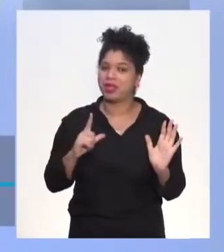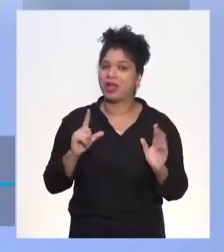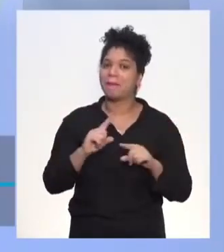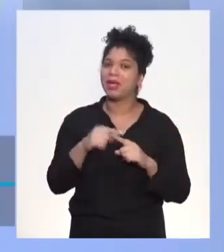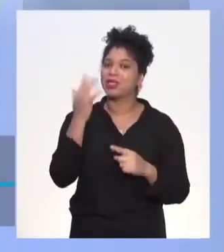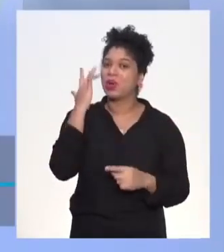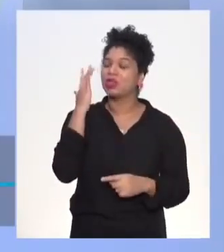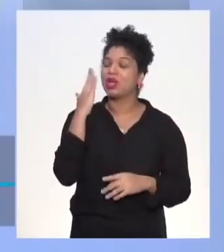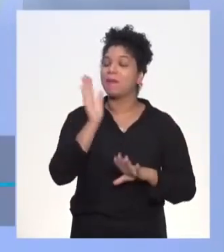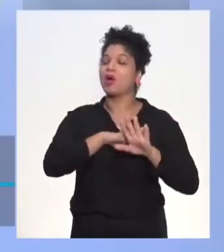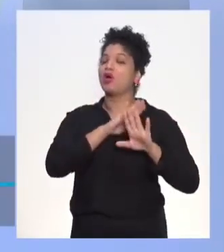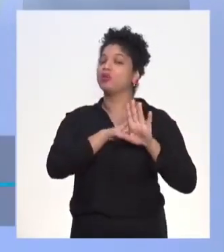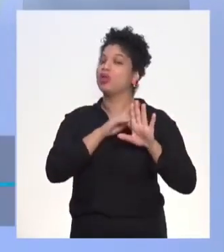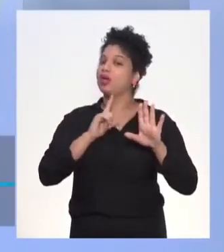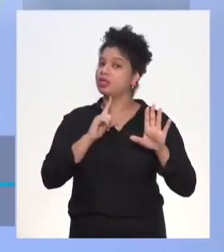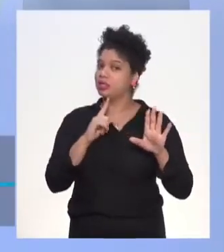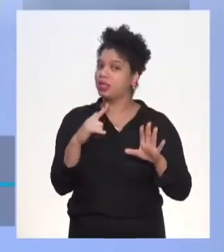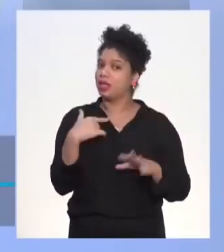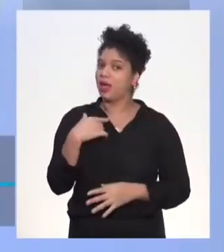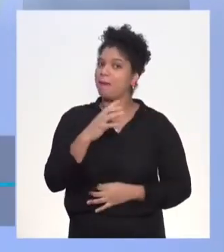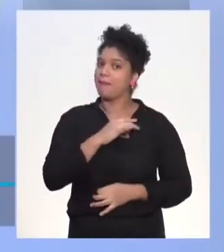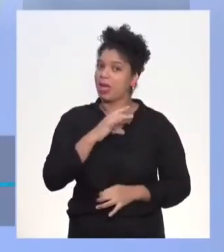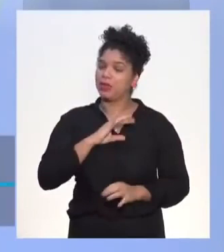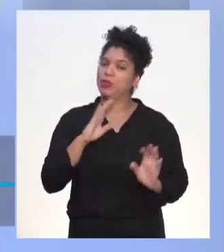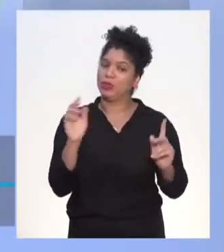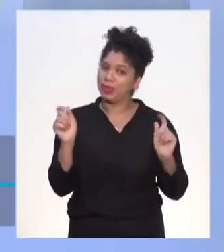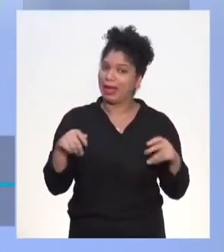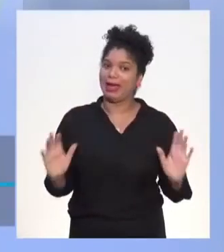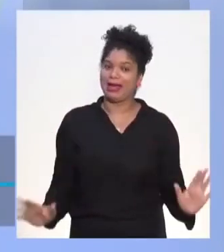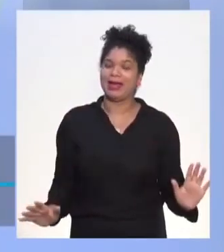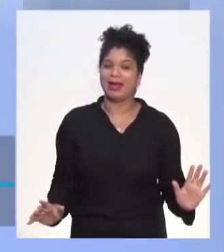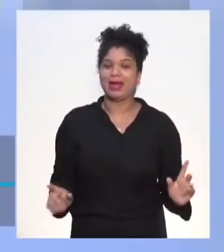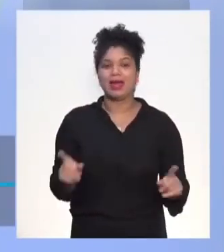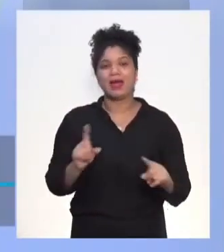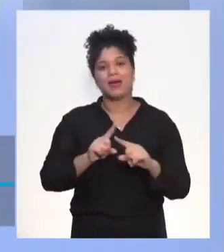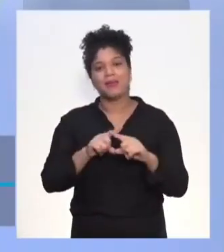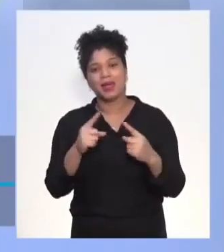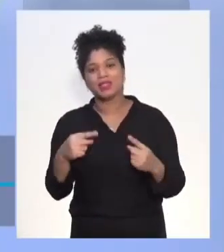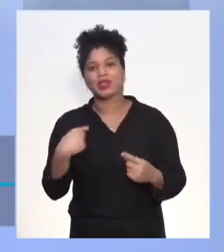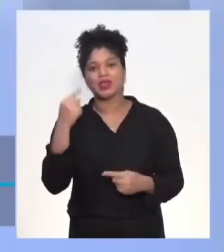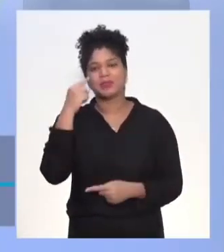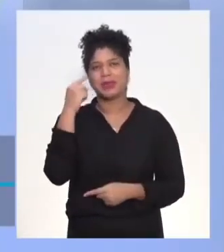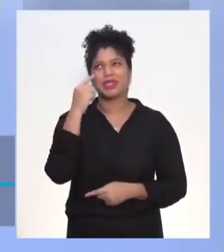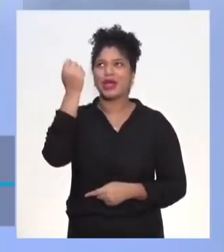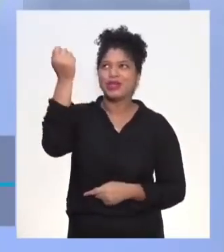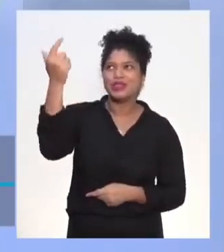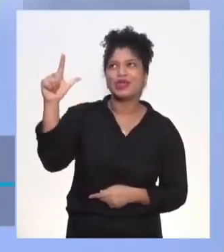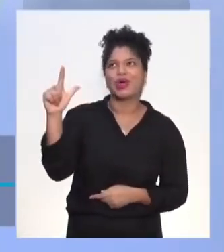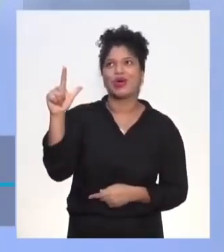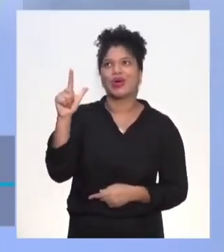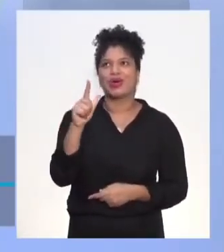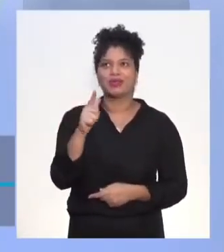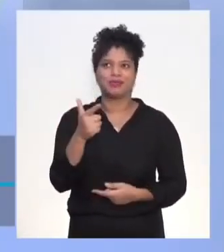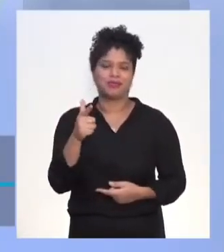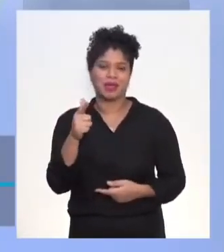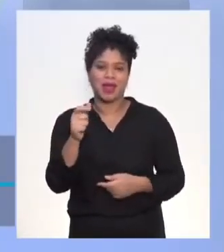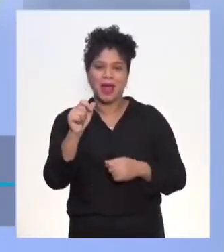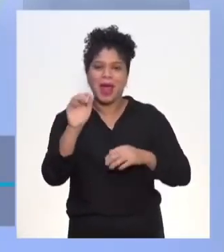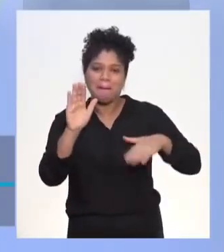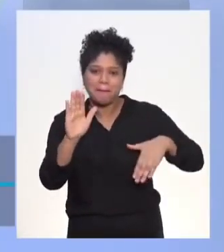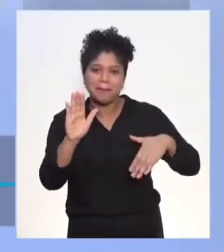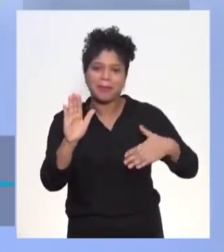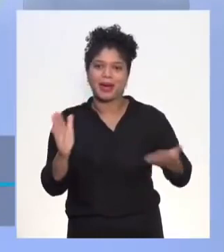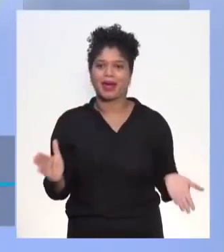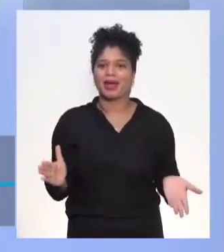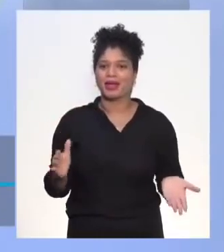mensagem ali, ela é um pouco pavorosa. Pode acontecer, mas quando a gente imagina sol, É. praia. A gente já imagina